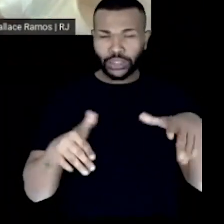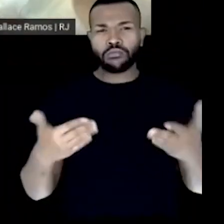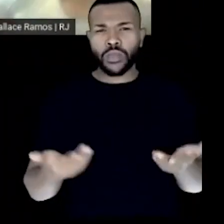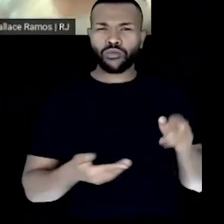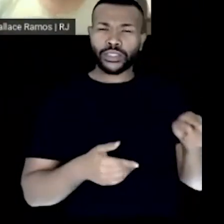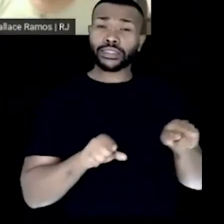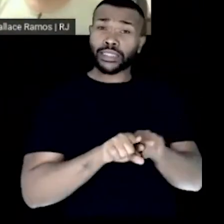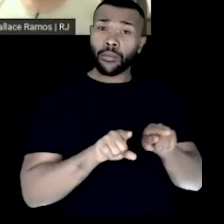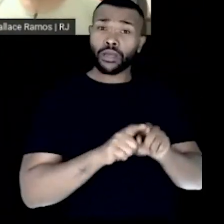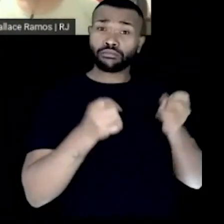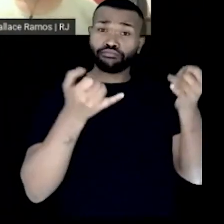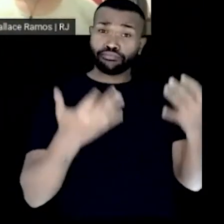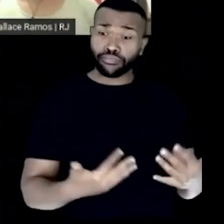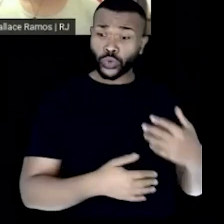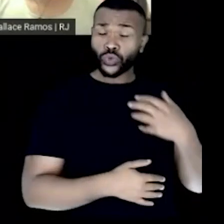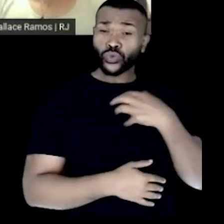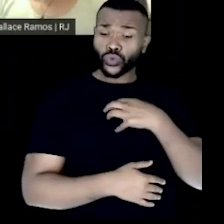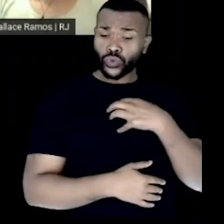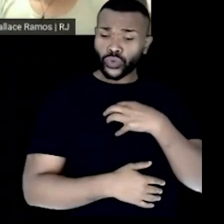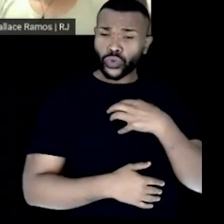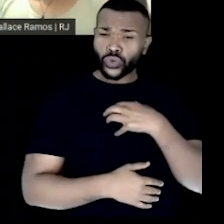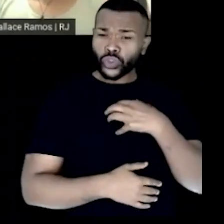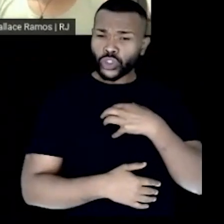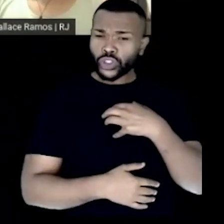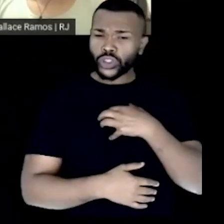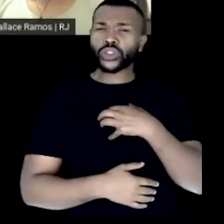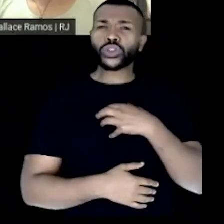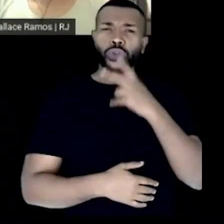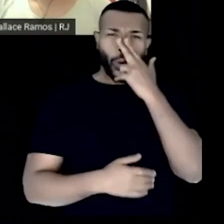LGBTQs. Mas vocês abordam isso de uma forma